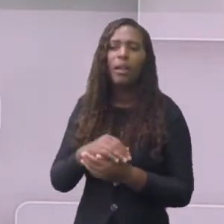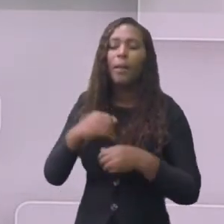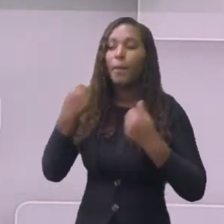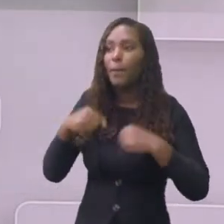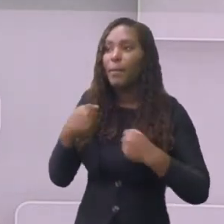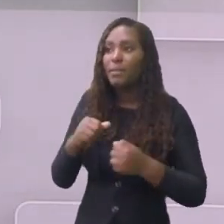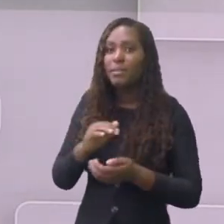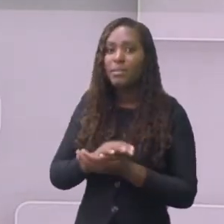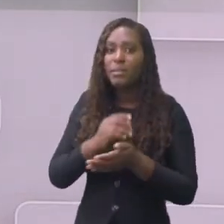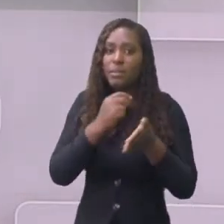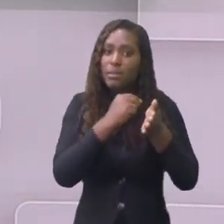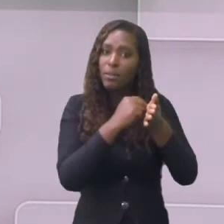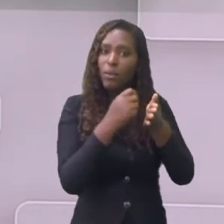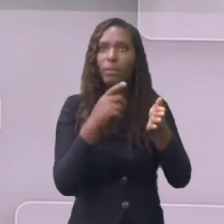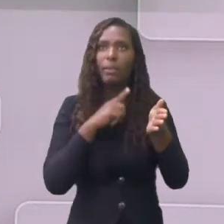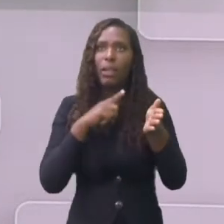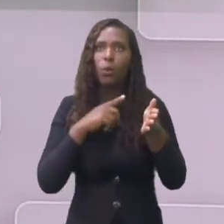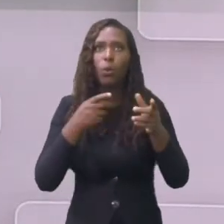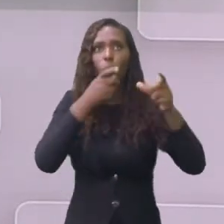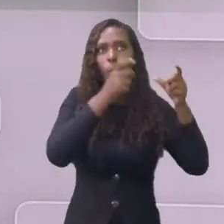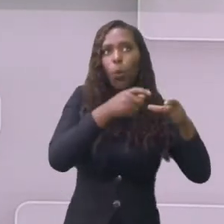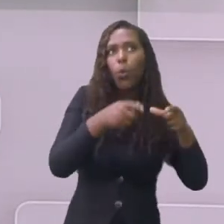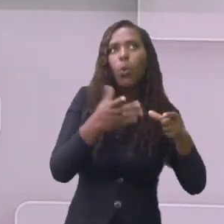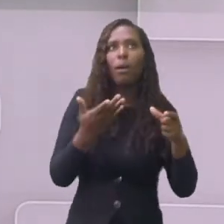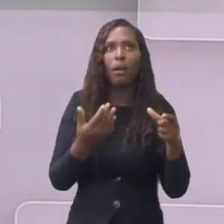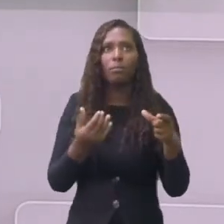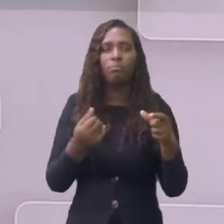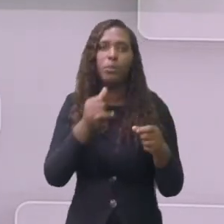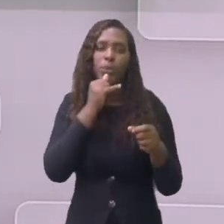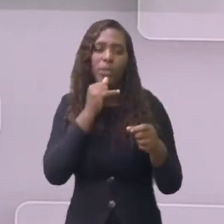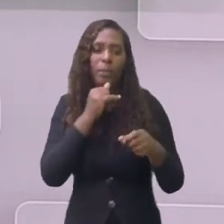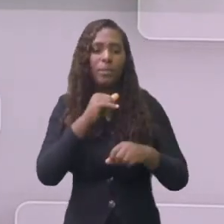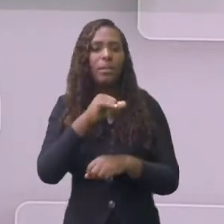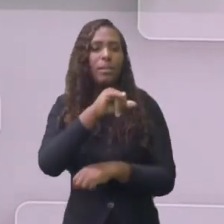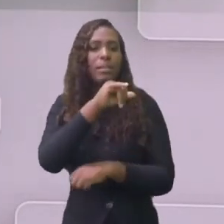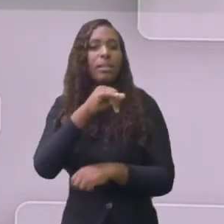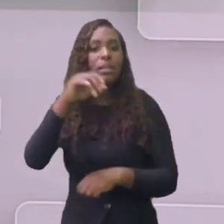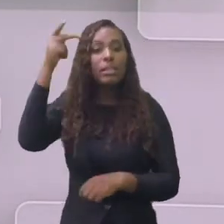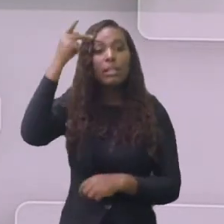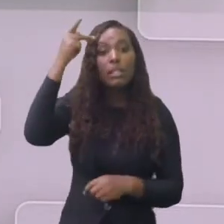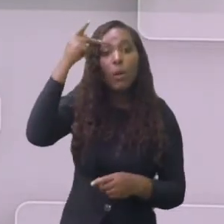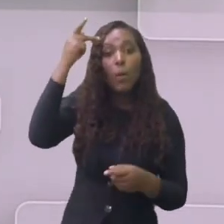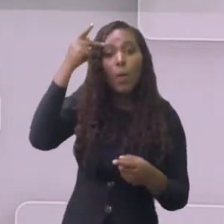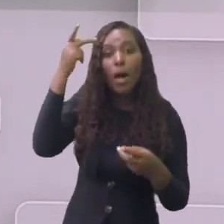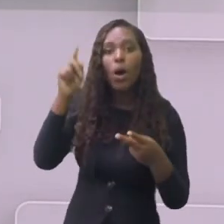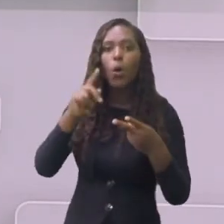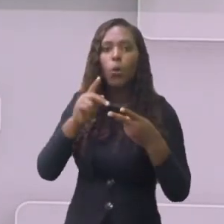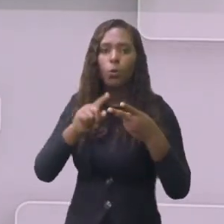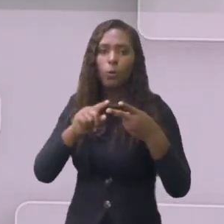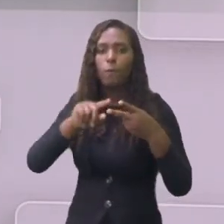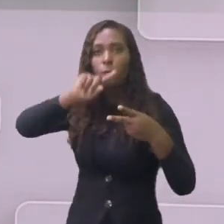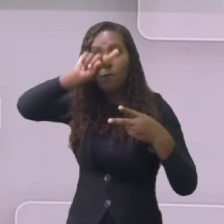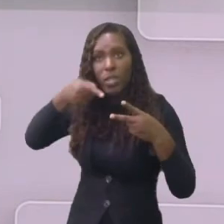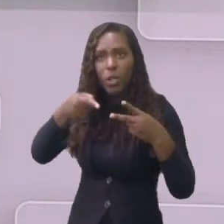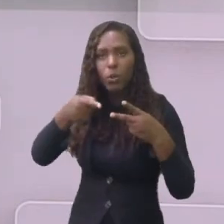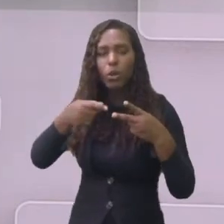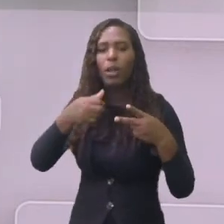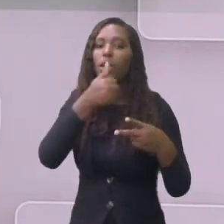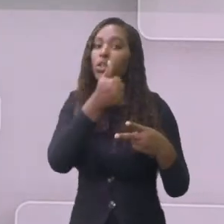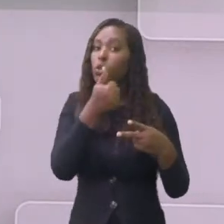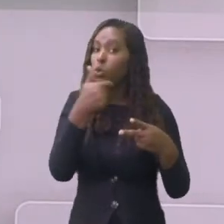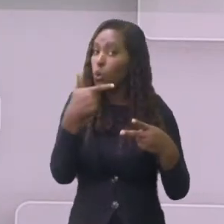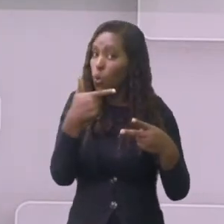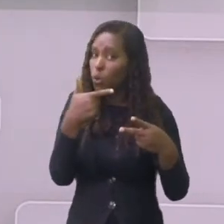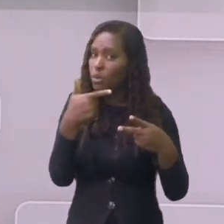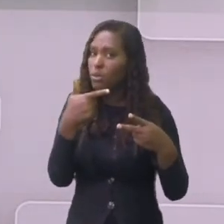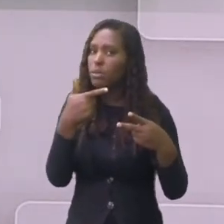cidade ou o estado, né? São Paulo, vírgula, 12 de novembro de 2009. Então,